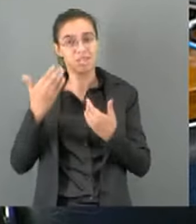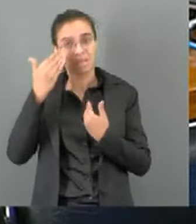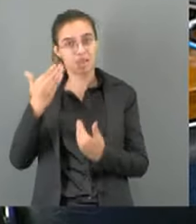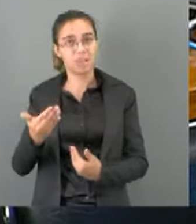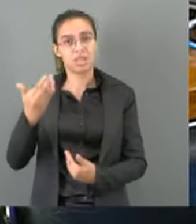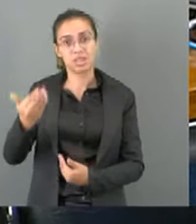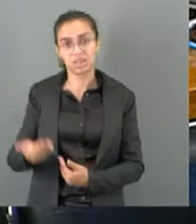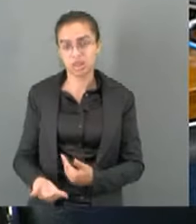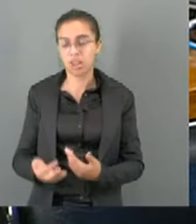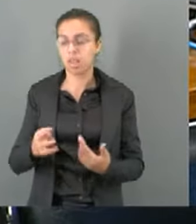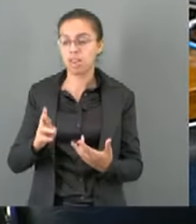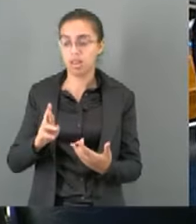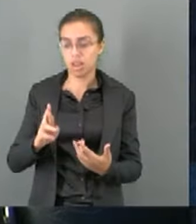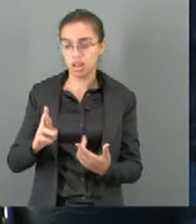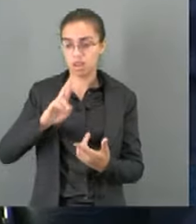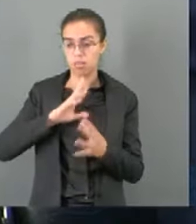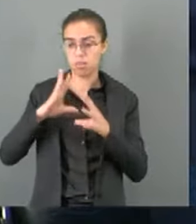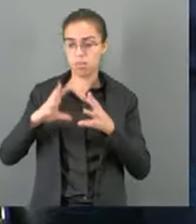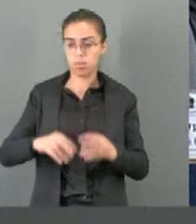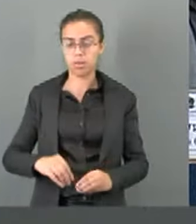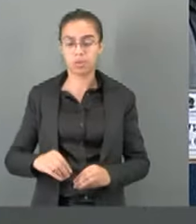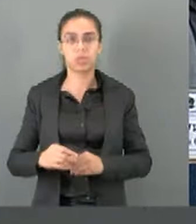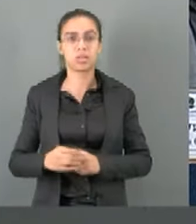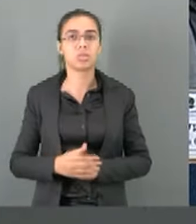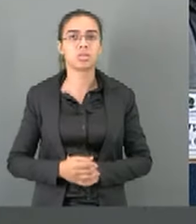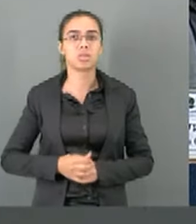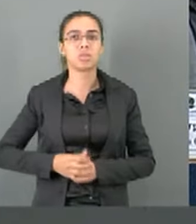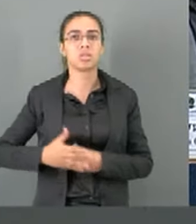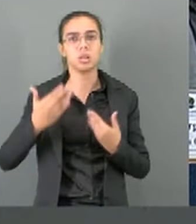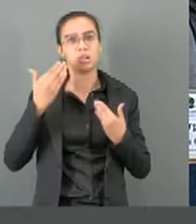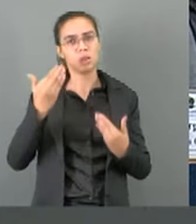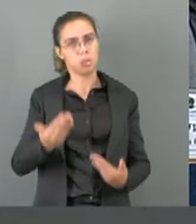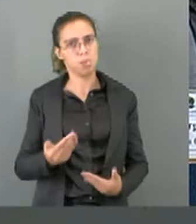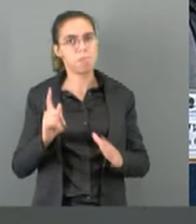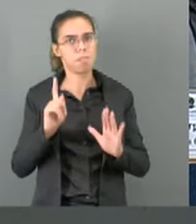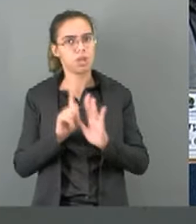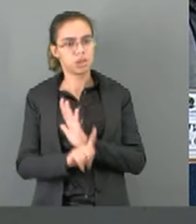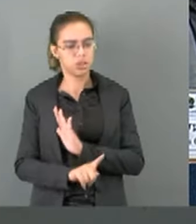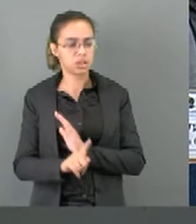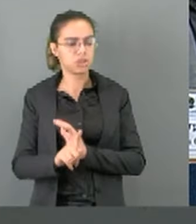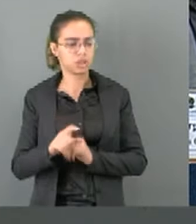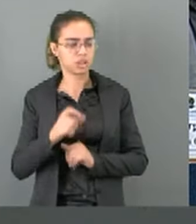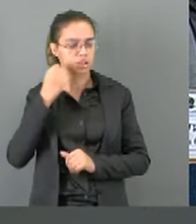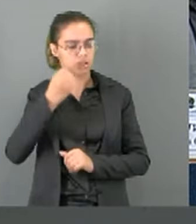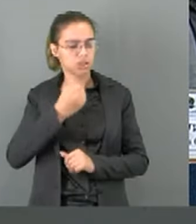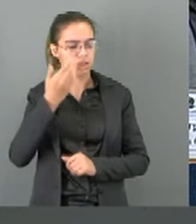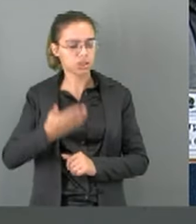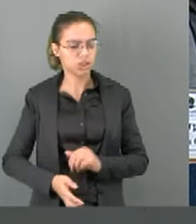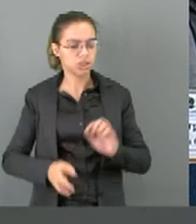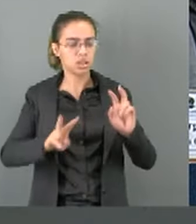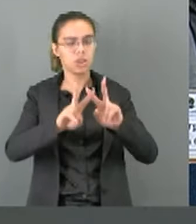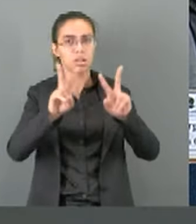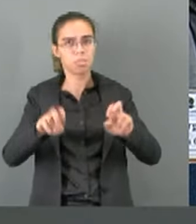por responder todas as perguntas. Obrigado pelas novas perguntas, senador. Com relação ao